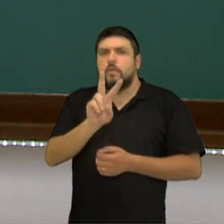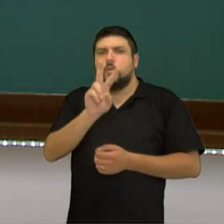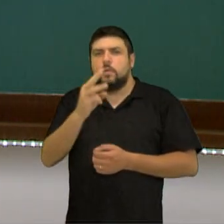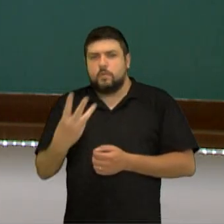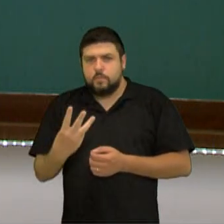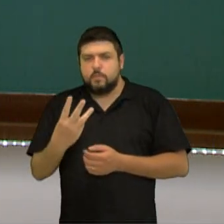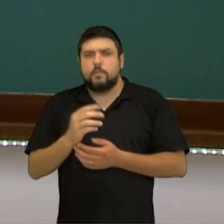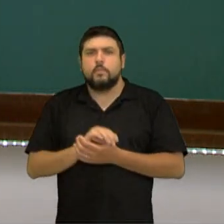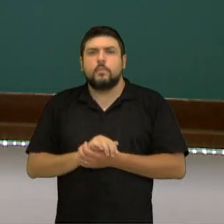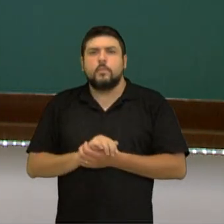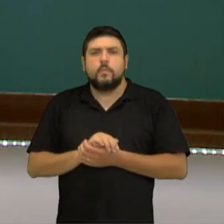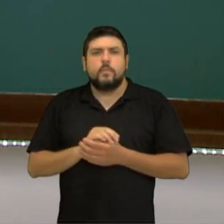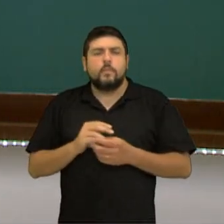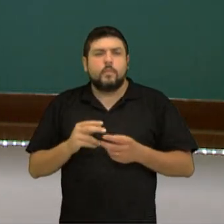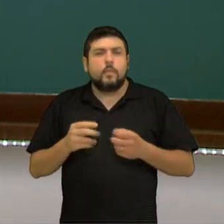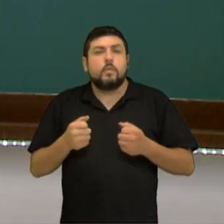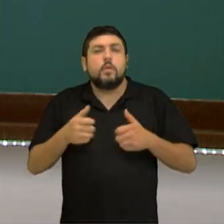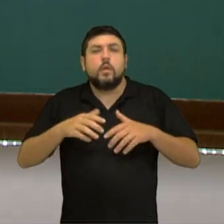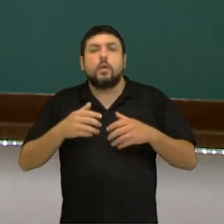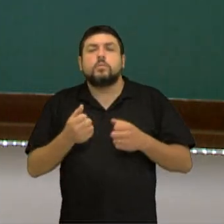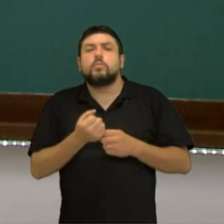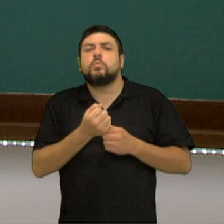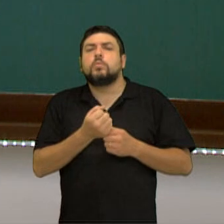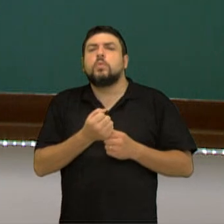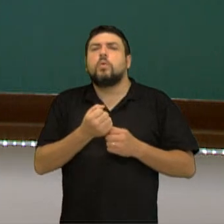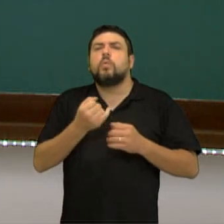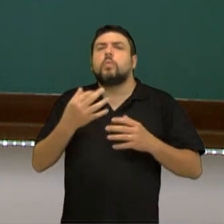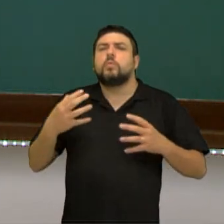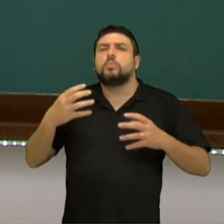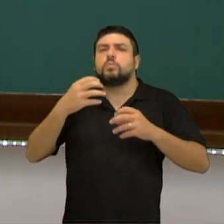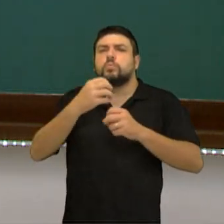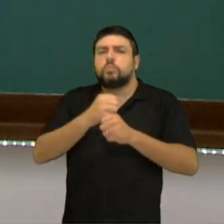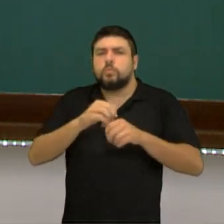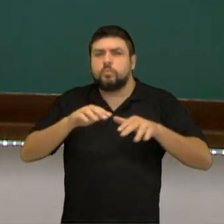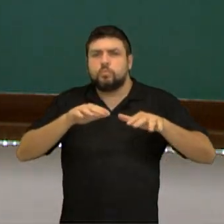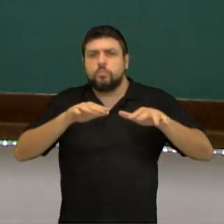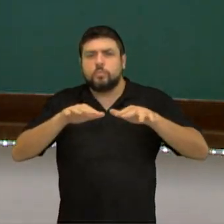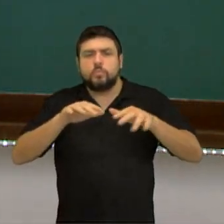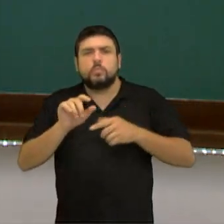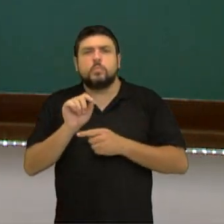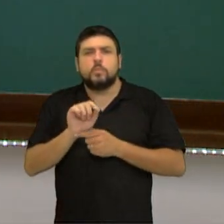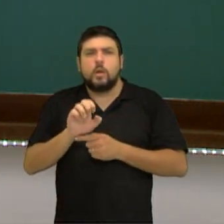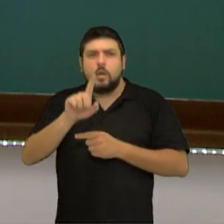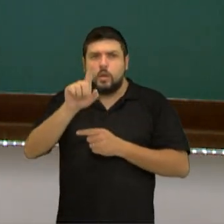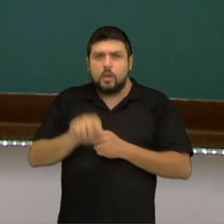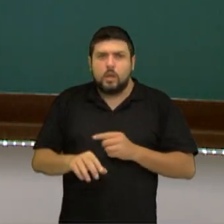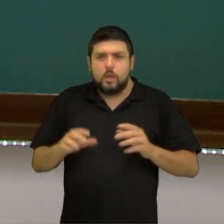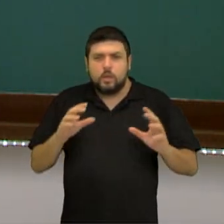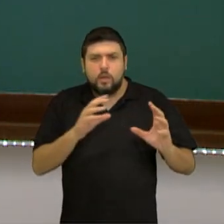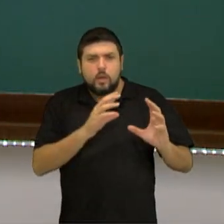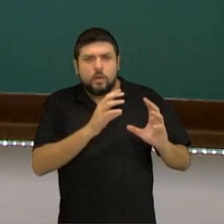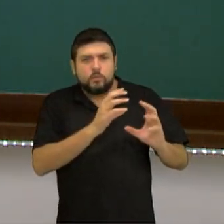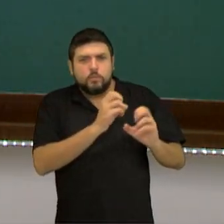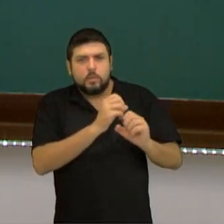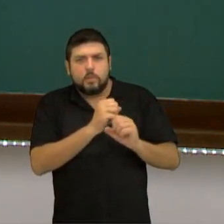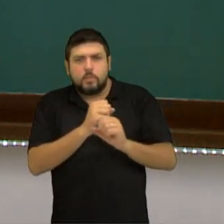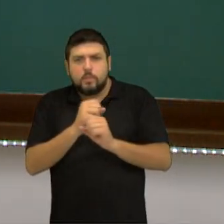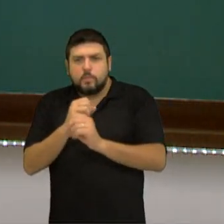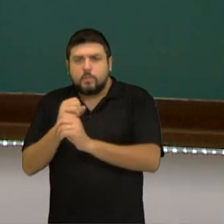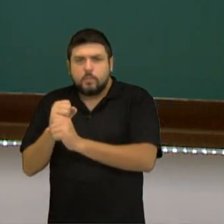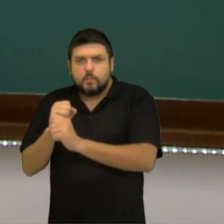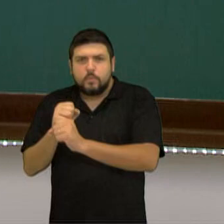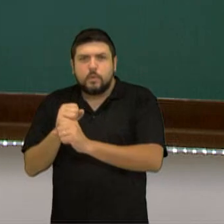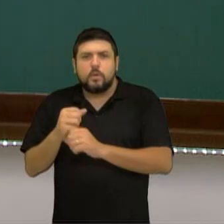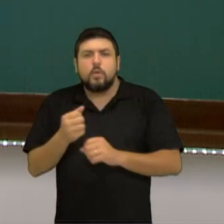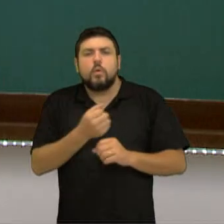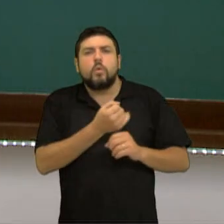que a quantidade de movimento Q do sistema, ele será a soma de todas as quantidades de movimento